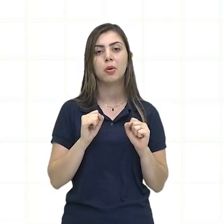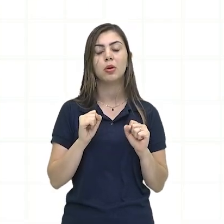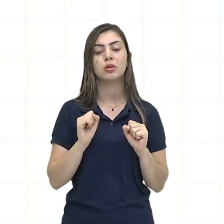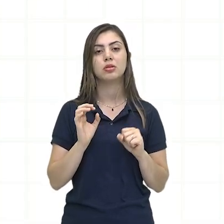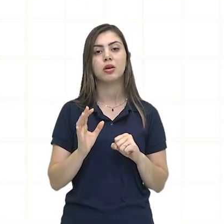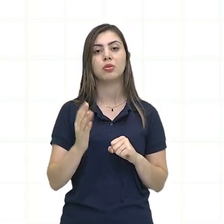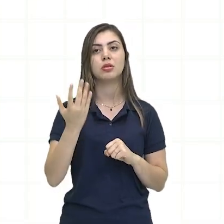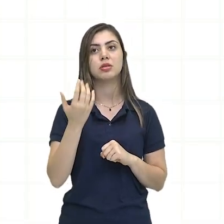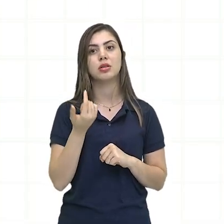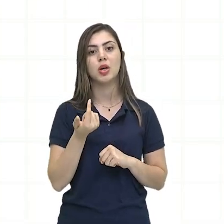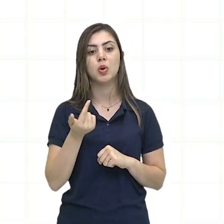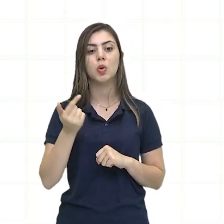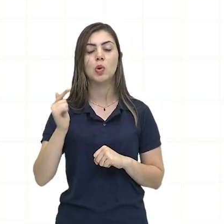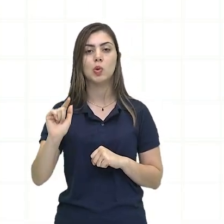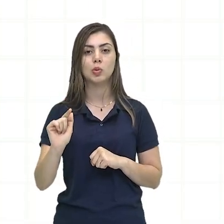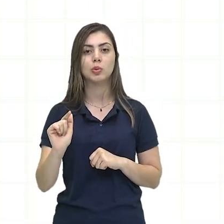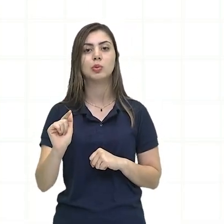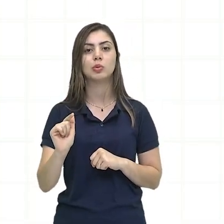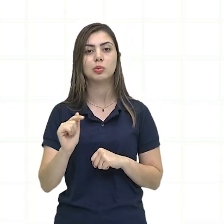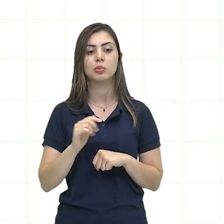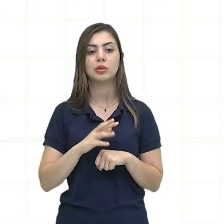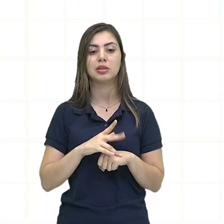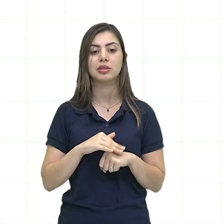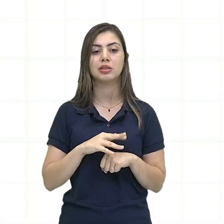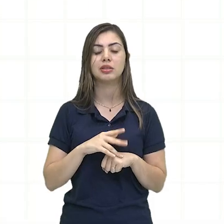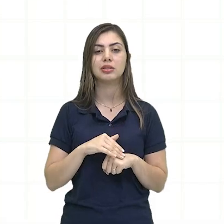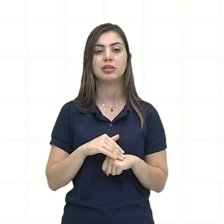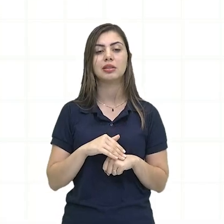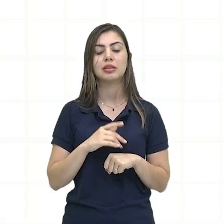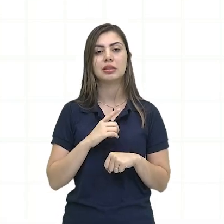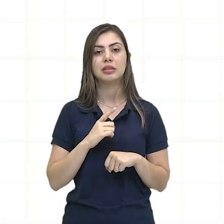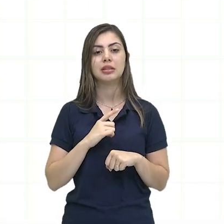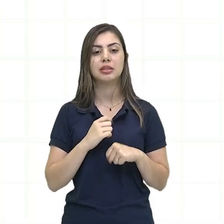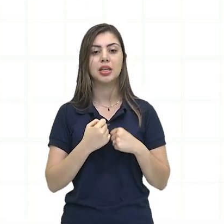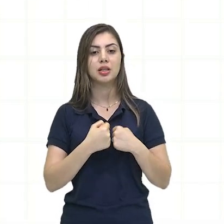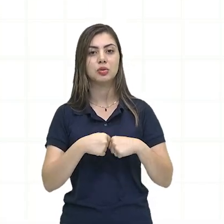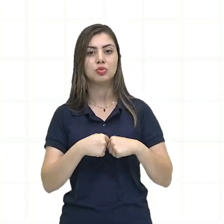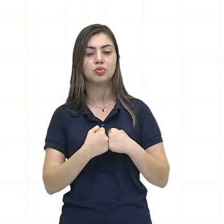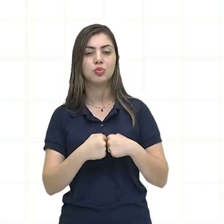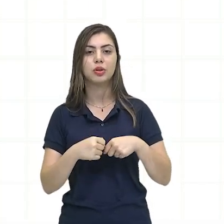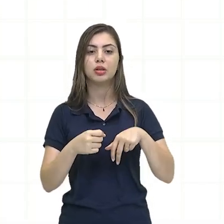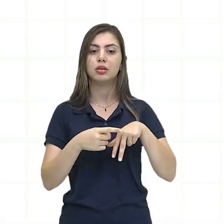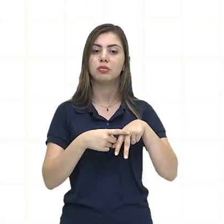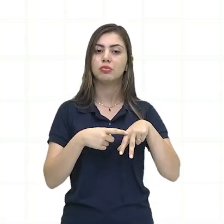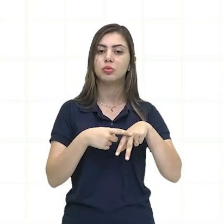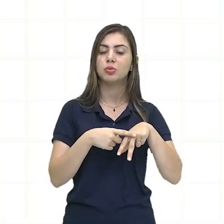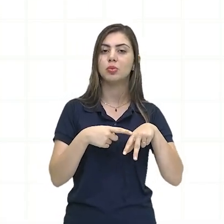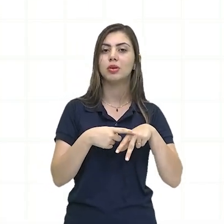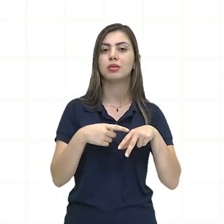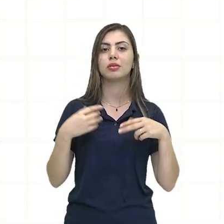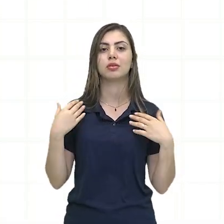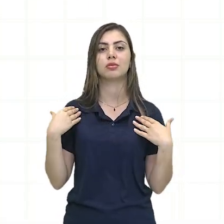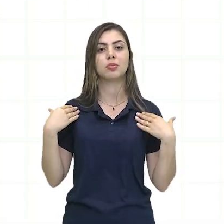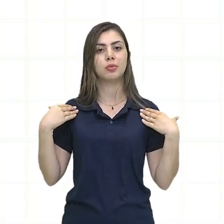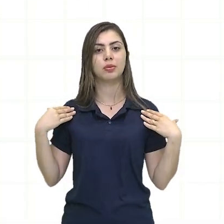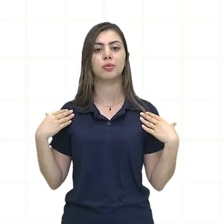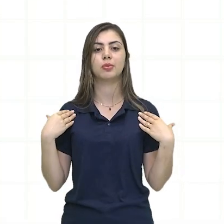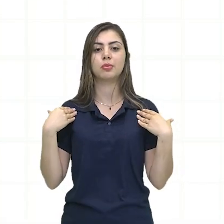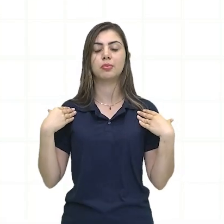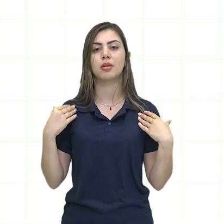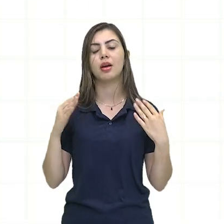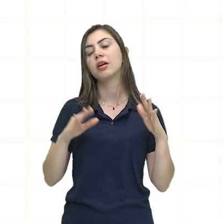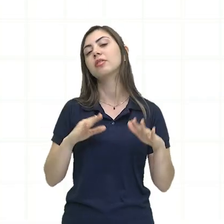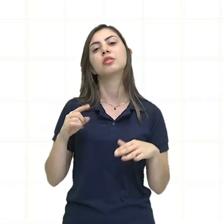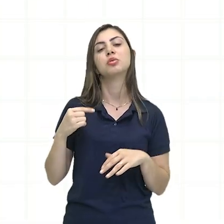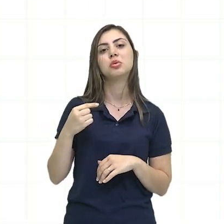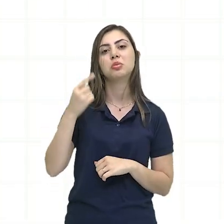bursites, certo? Então, por isso que tem bursite no joelho, no quadril e no ombro. Geralmente a gente só